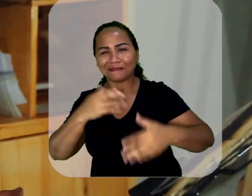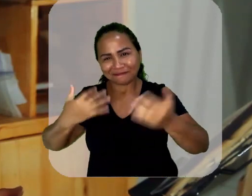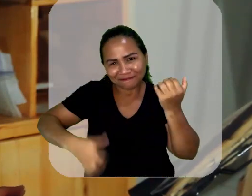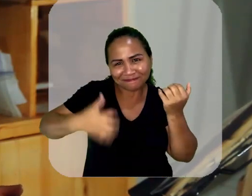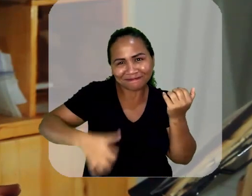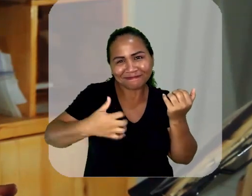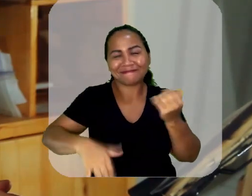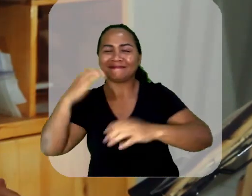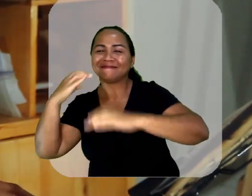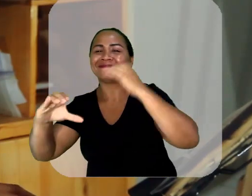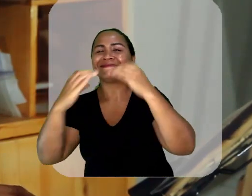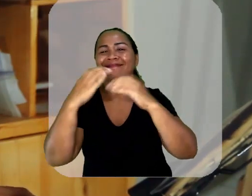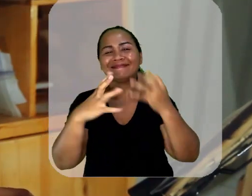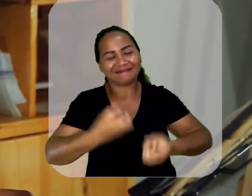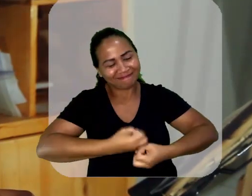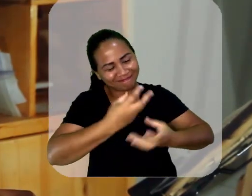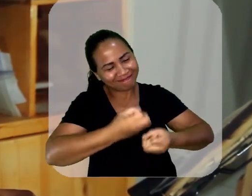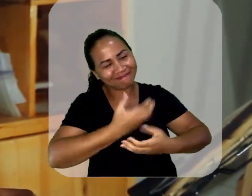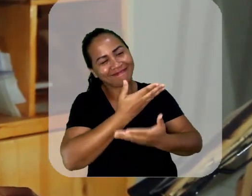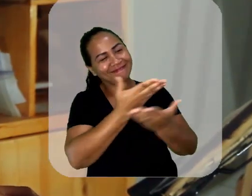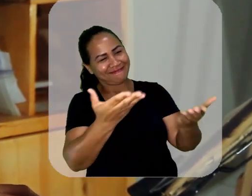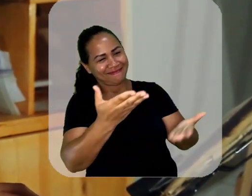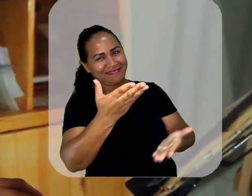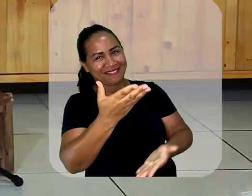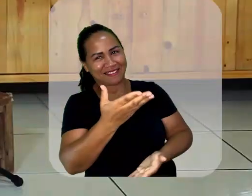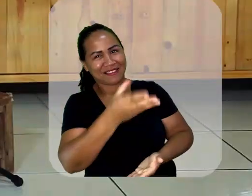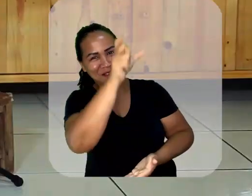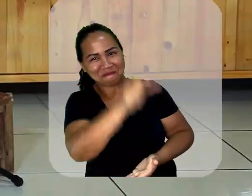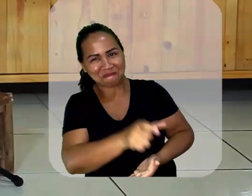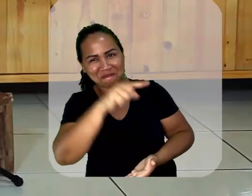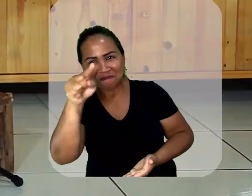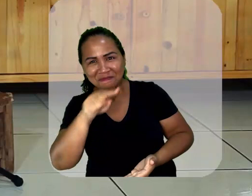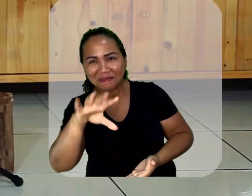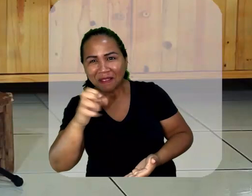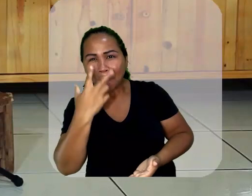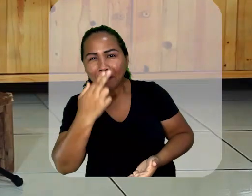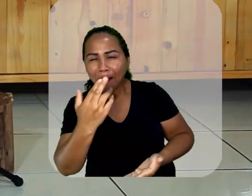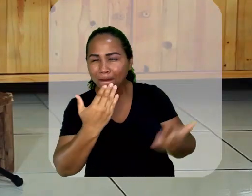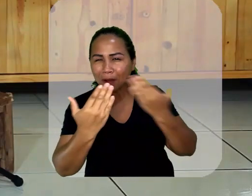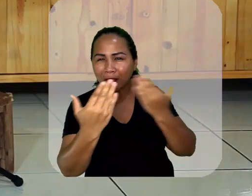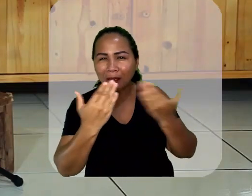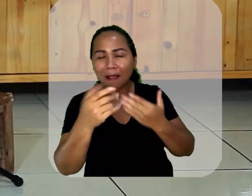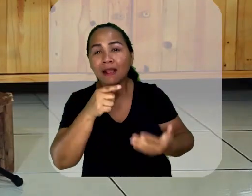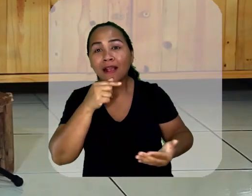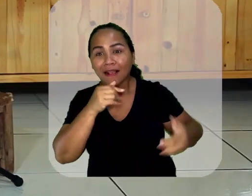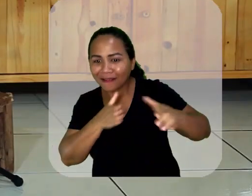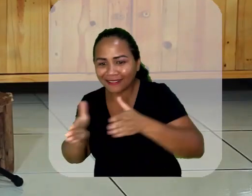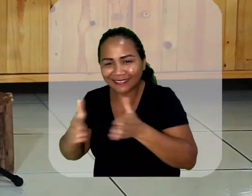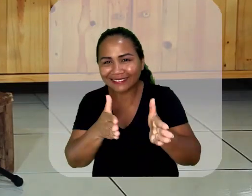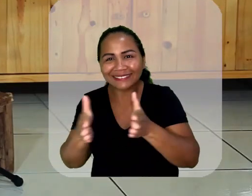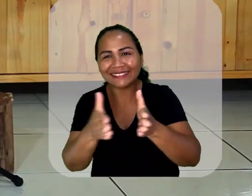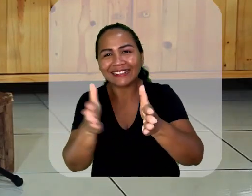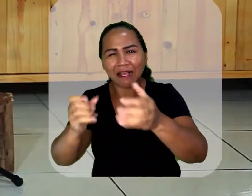minha cantoria arretada. És tu, Zé, és tu, Rio Poti